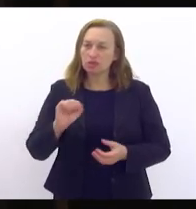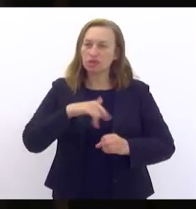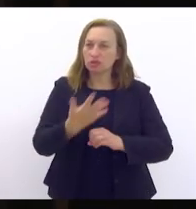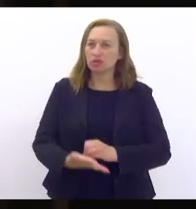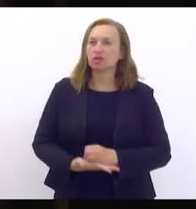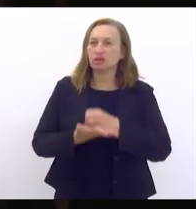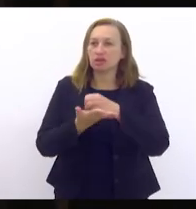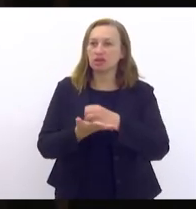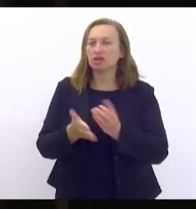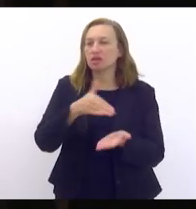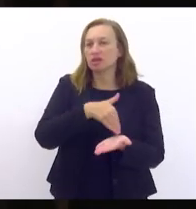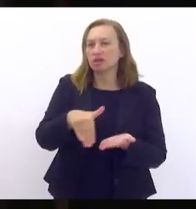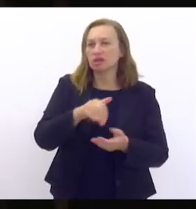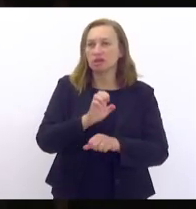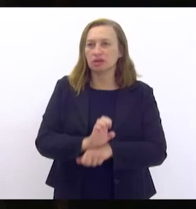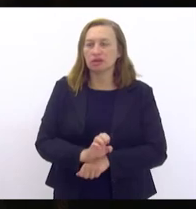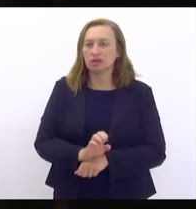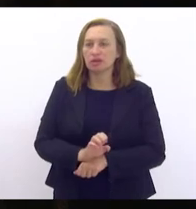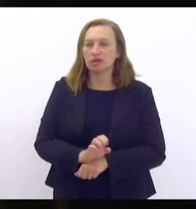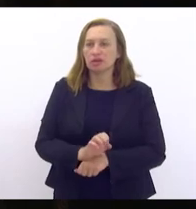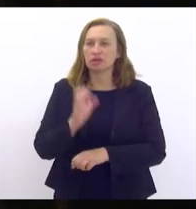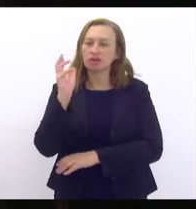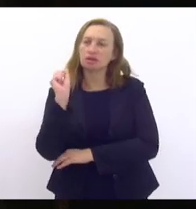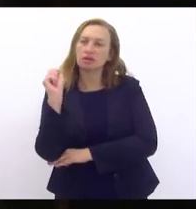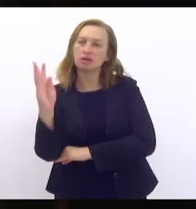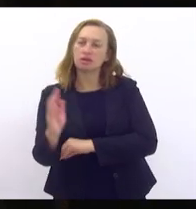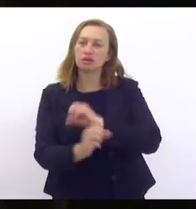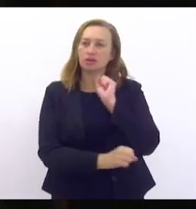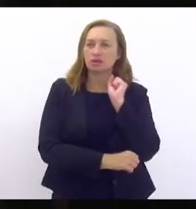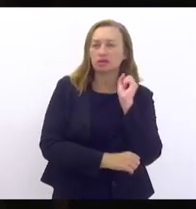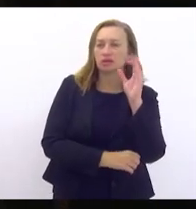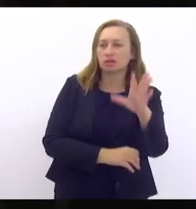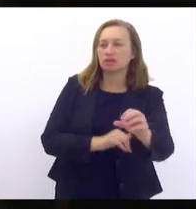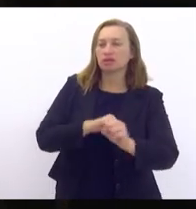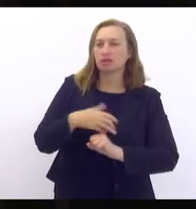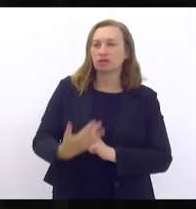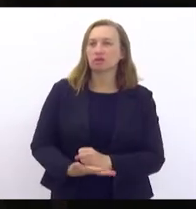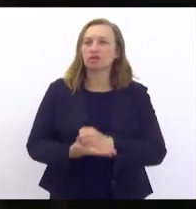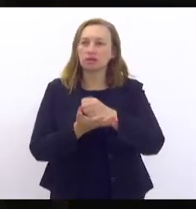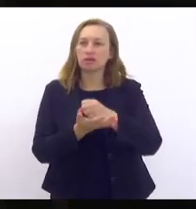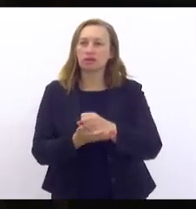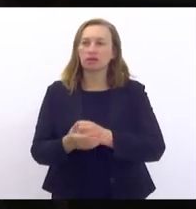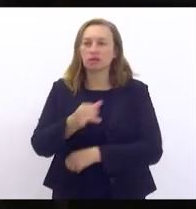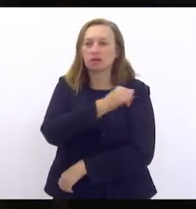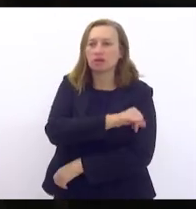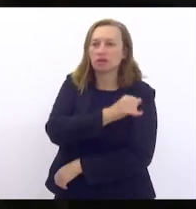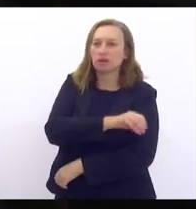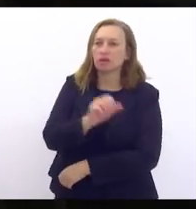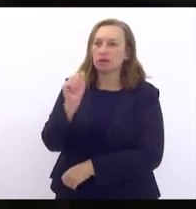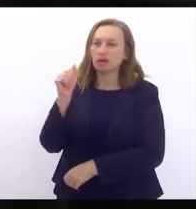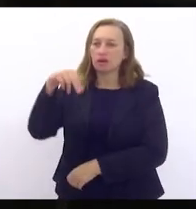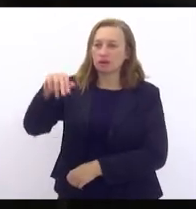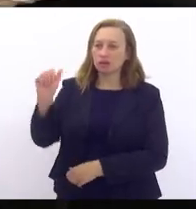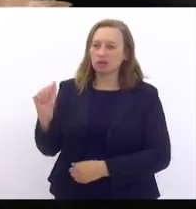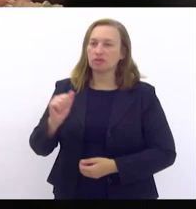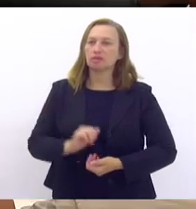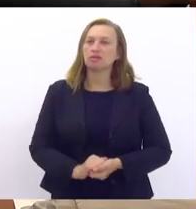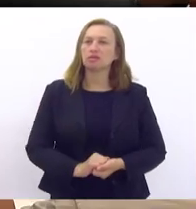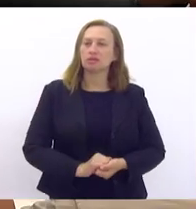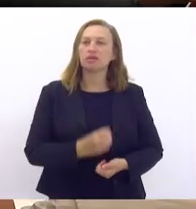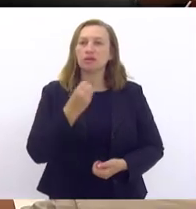da Secretaria de Estado do ambiente sustentabilidade do Rio de Janeiro senhora Ana haste